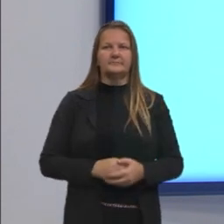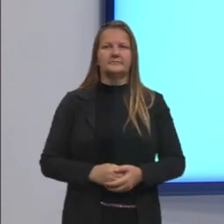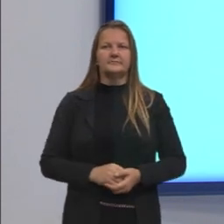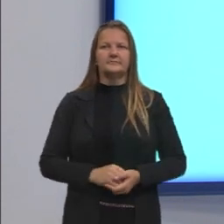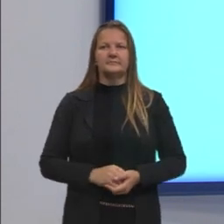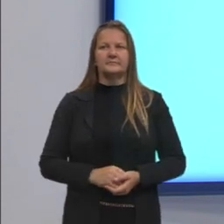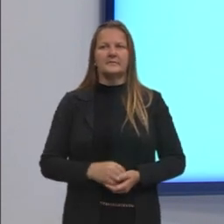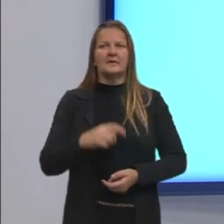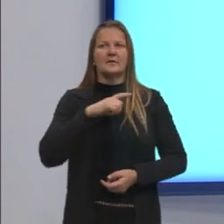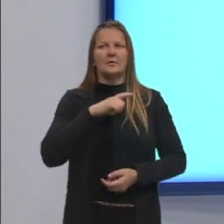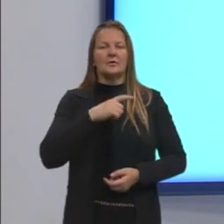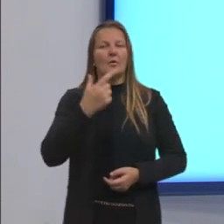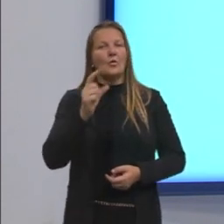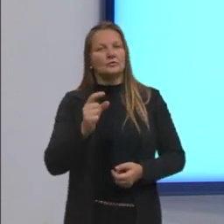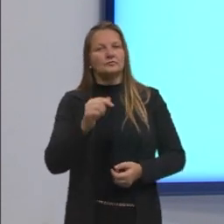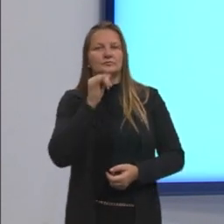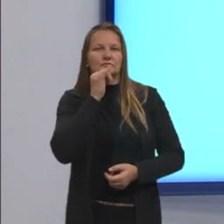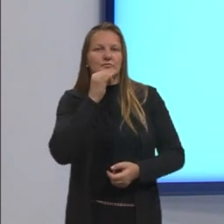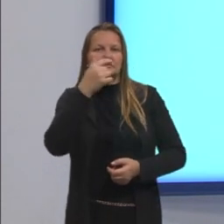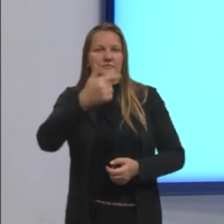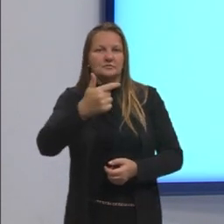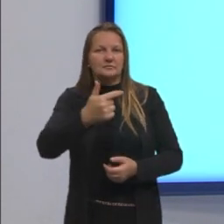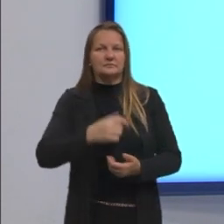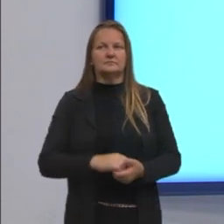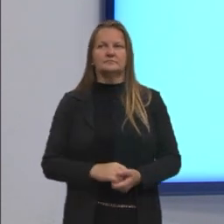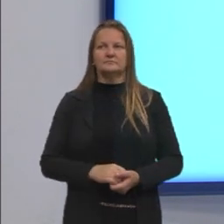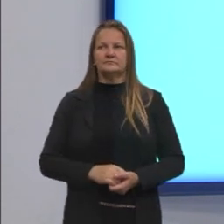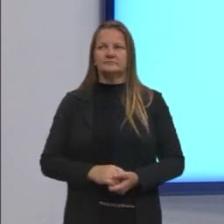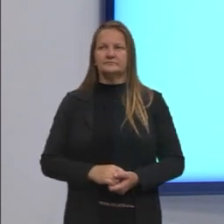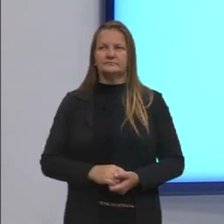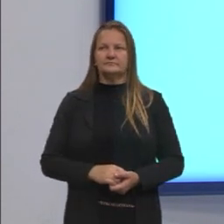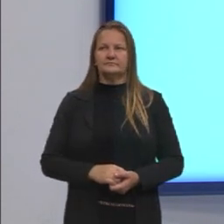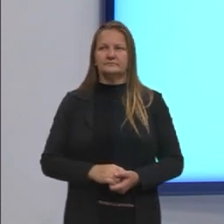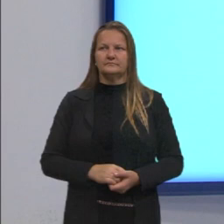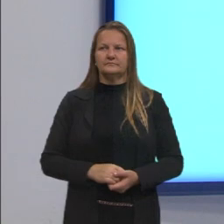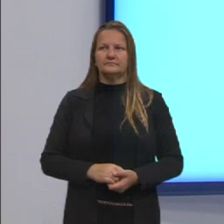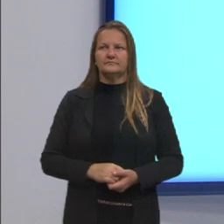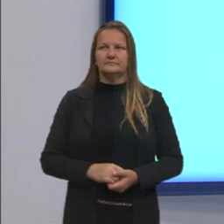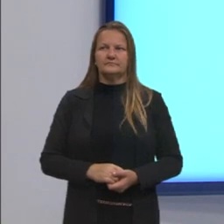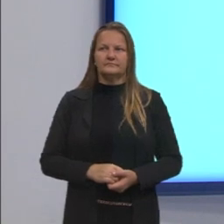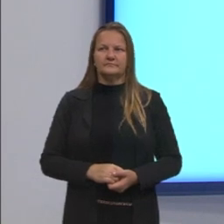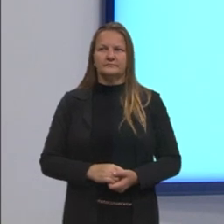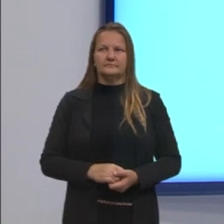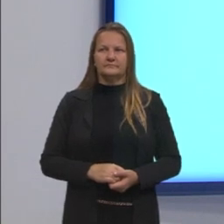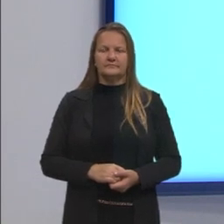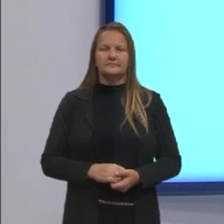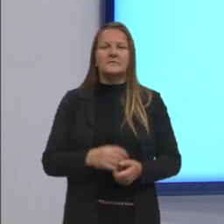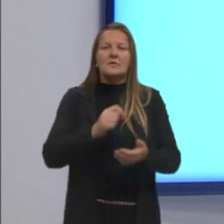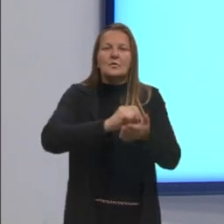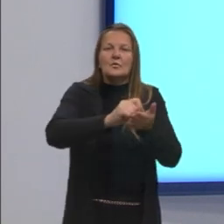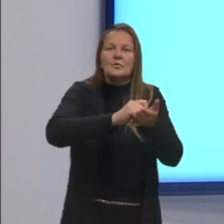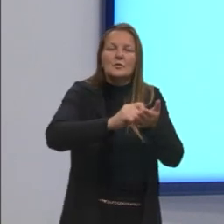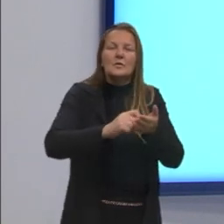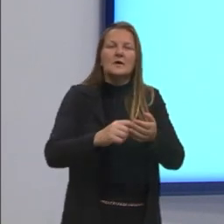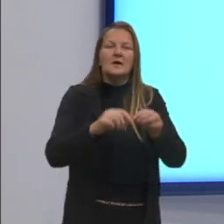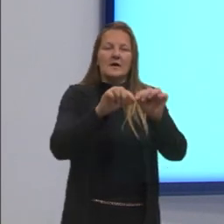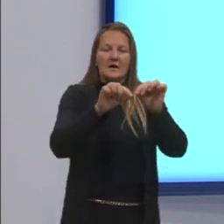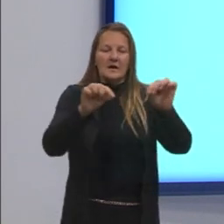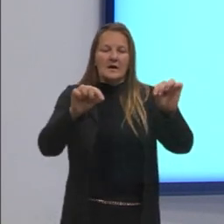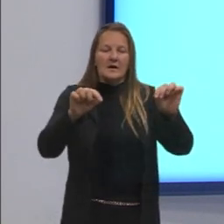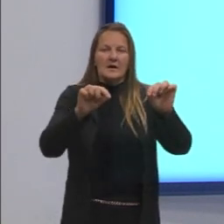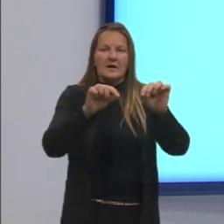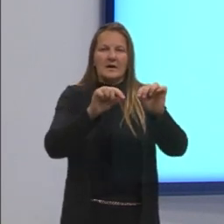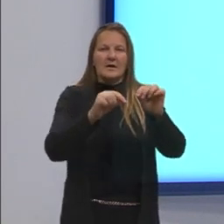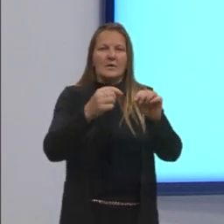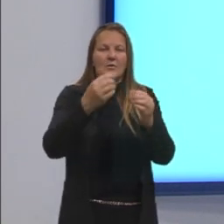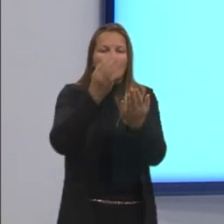tenho mais um para testar né E aqui nós temos eu coloquei aqui a escrita como área da